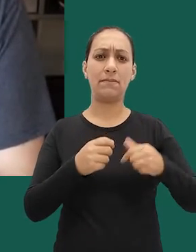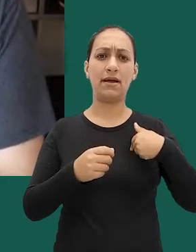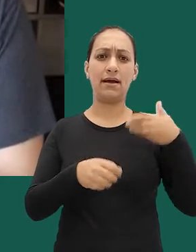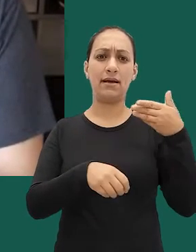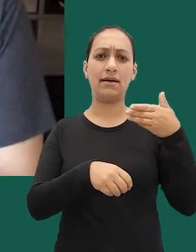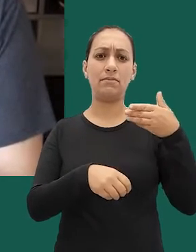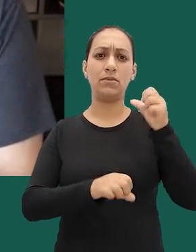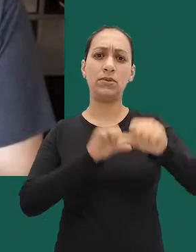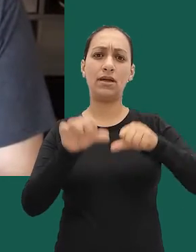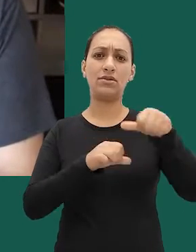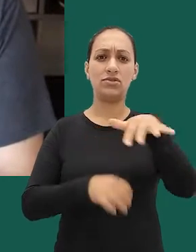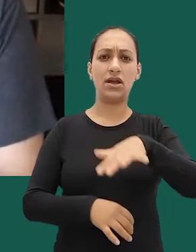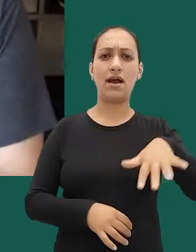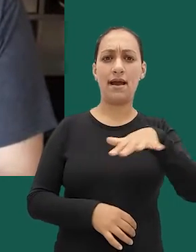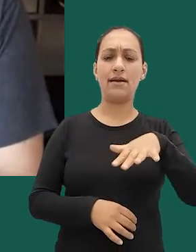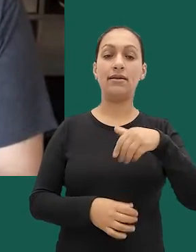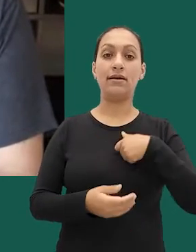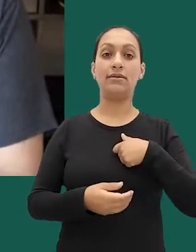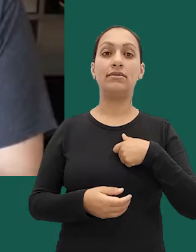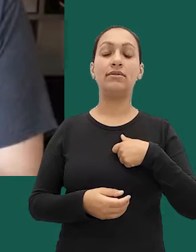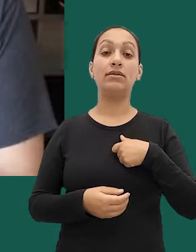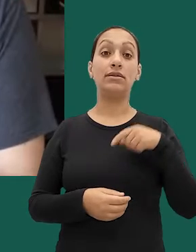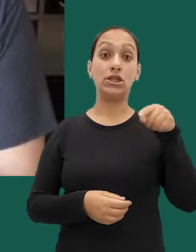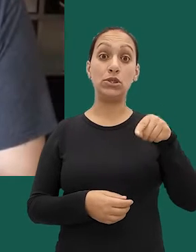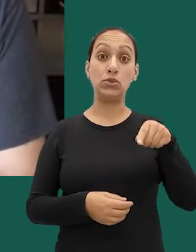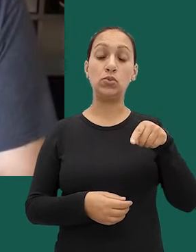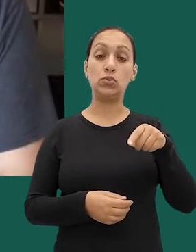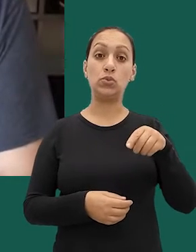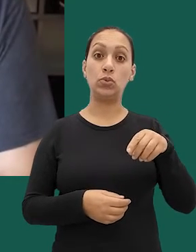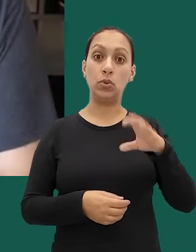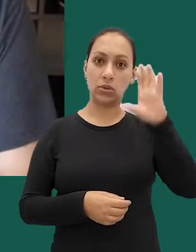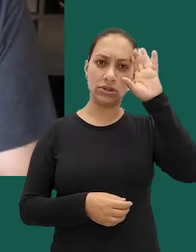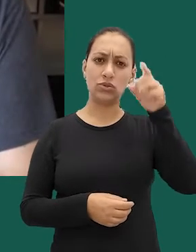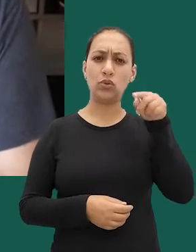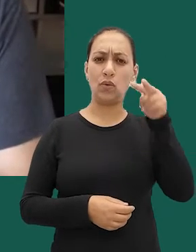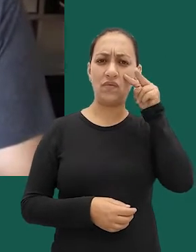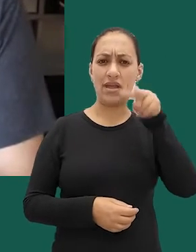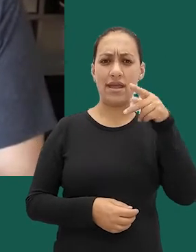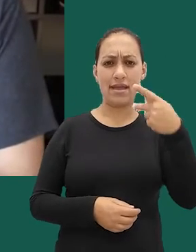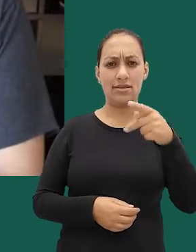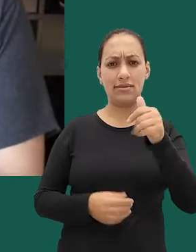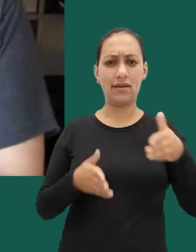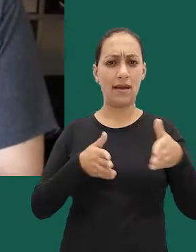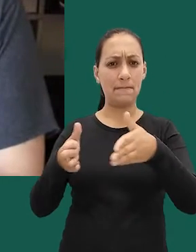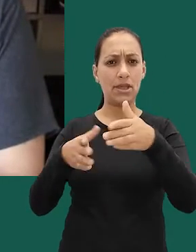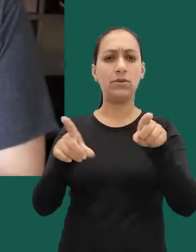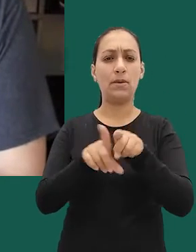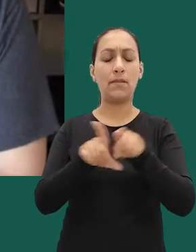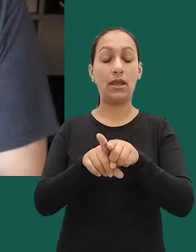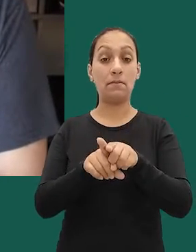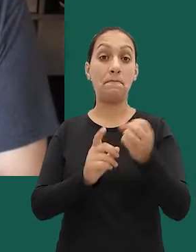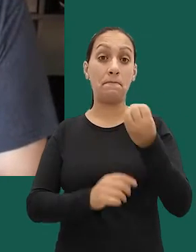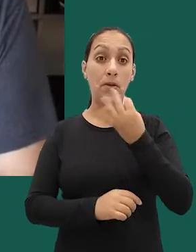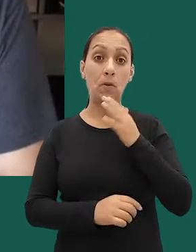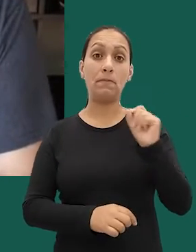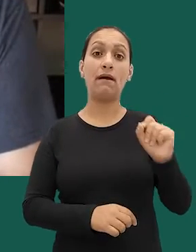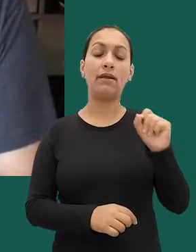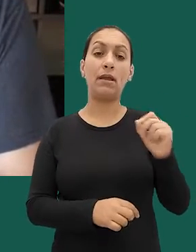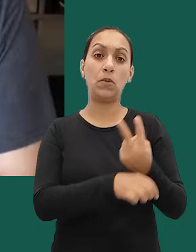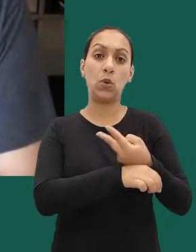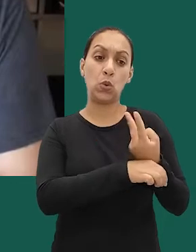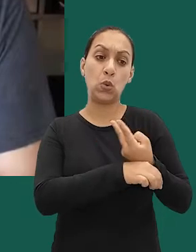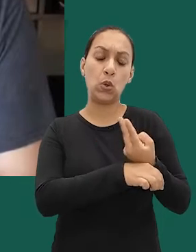setor de tecnologia, porque está contratando muito, está muito aquecido. Tu enxerga esse caminho também como sendo viável para quem busca uma